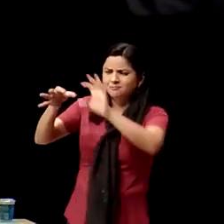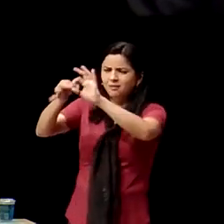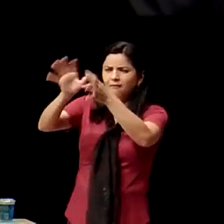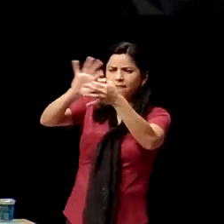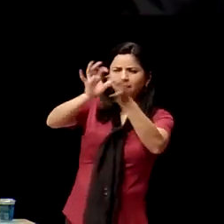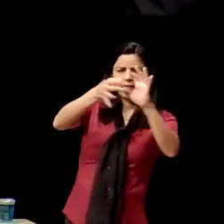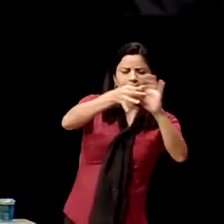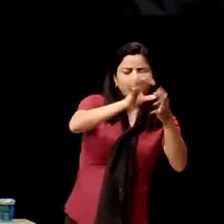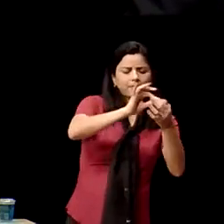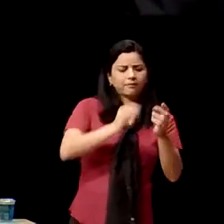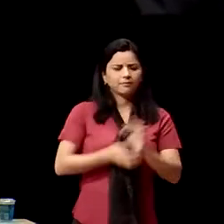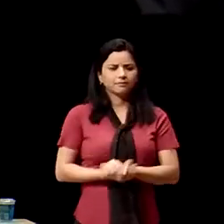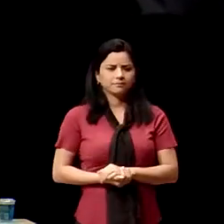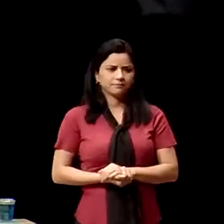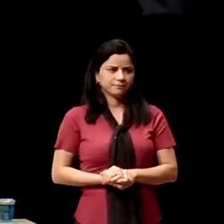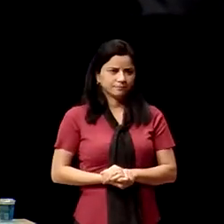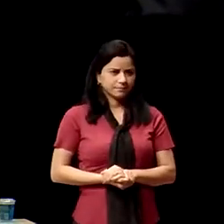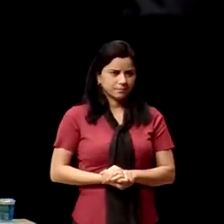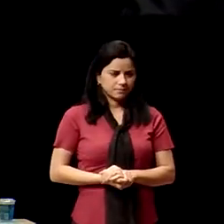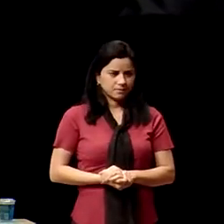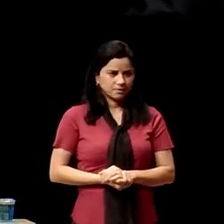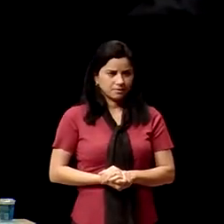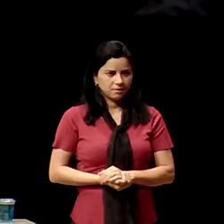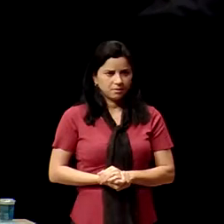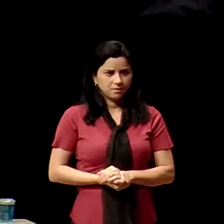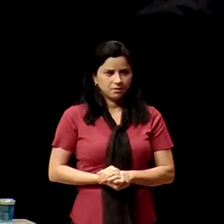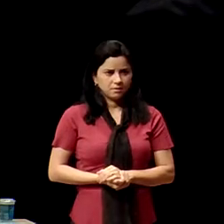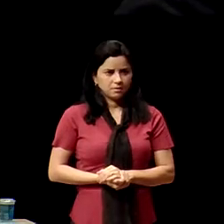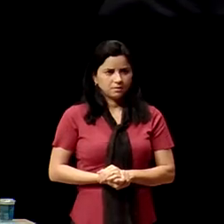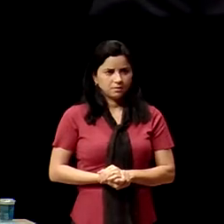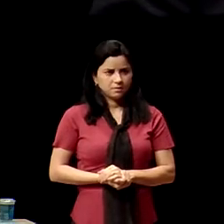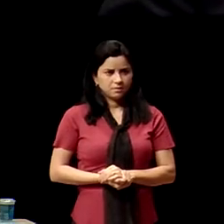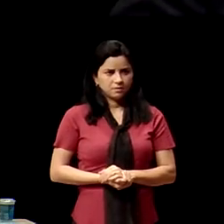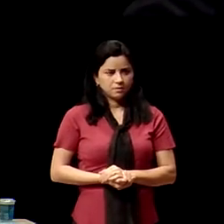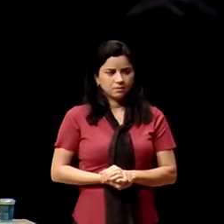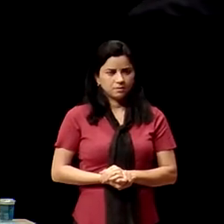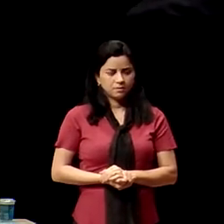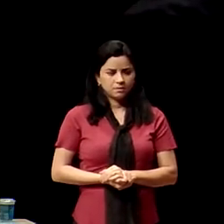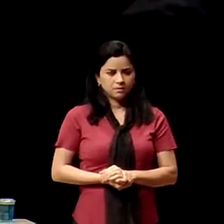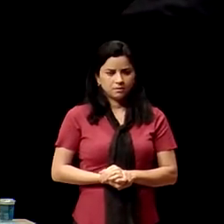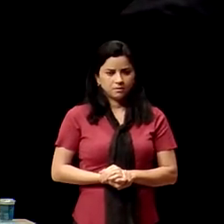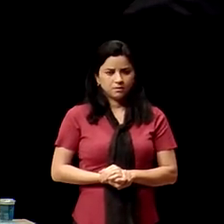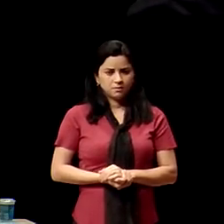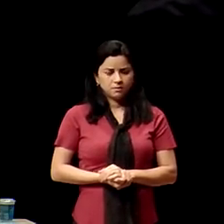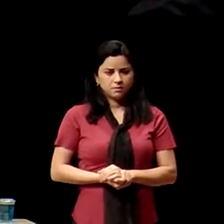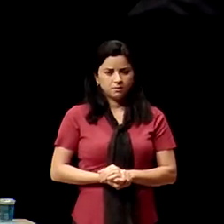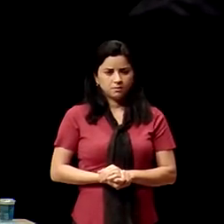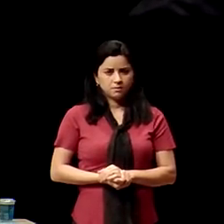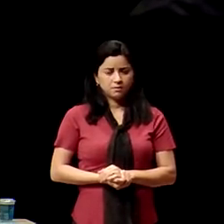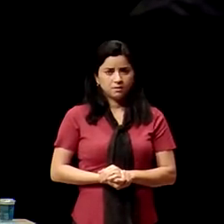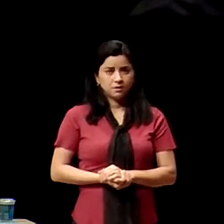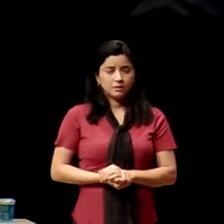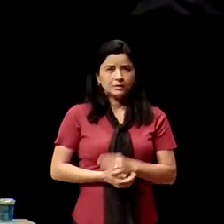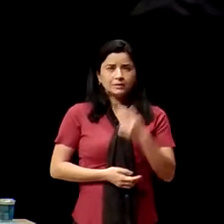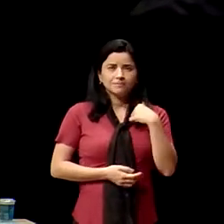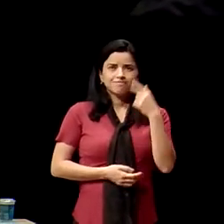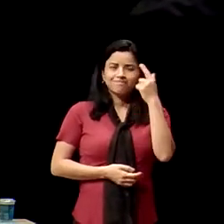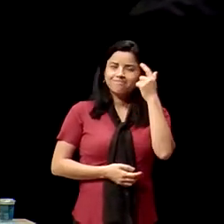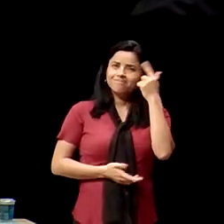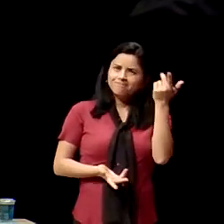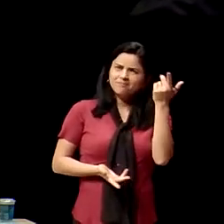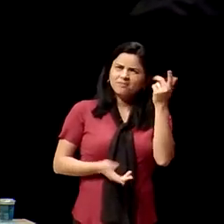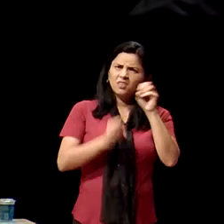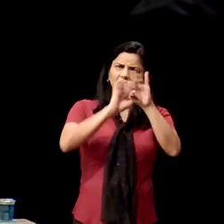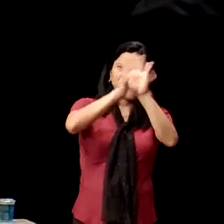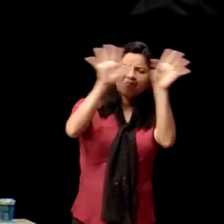multidisciplinaridade. So, I think it's clear that any scientific discipline. Eu acho que é claro que